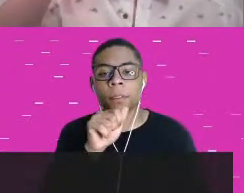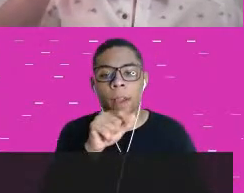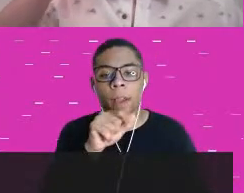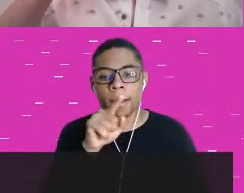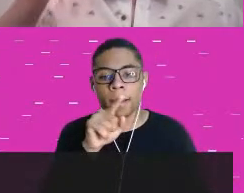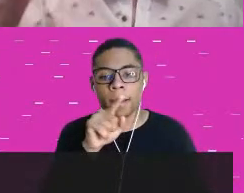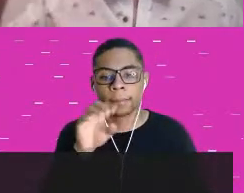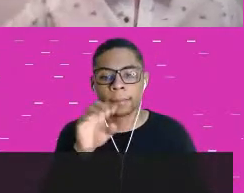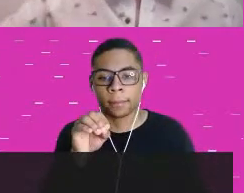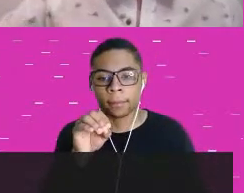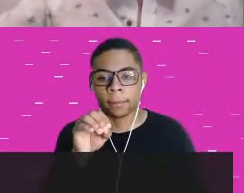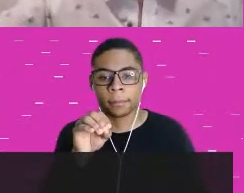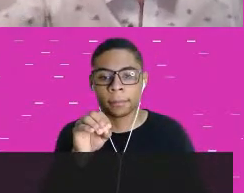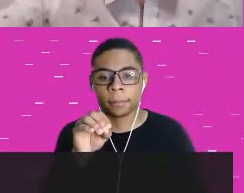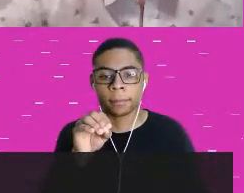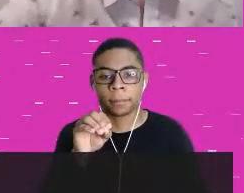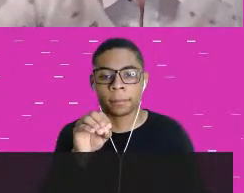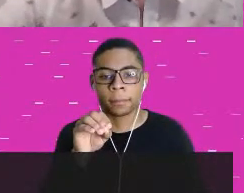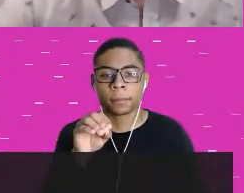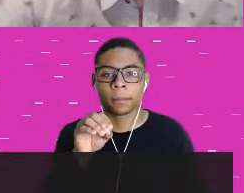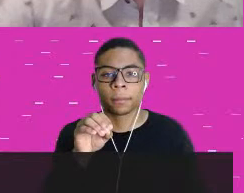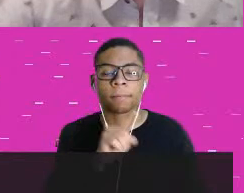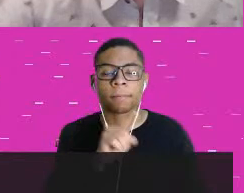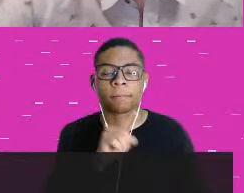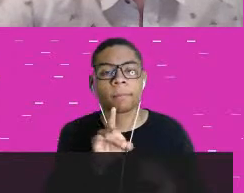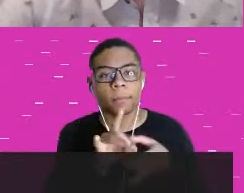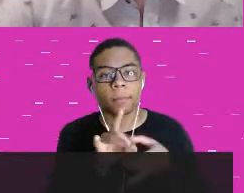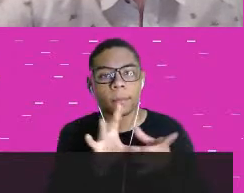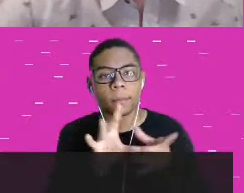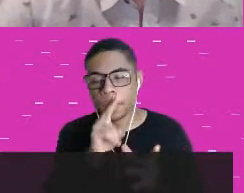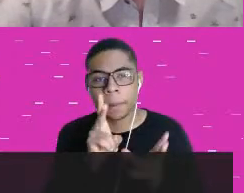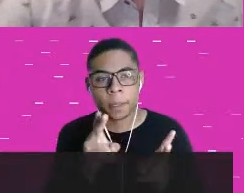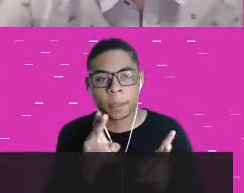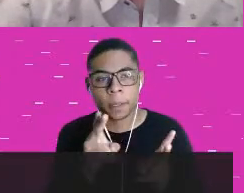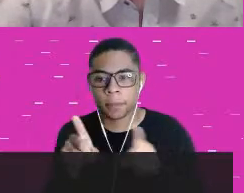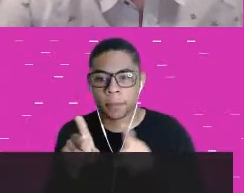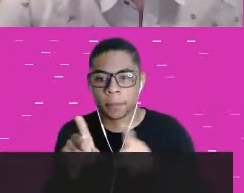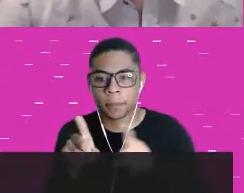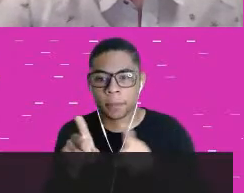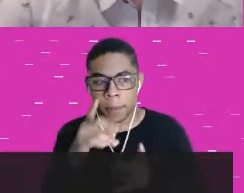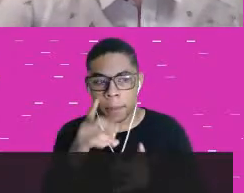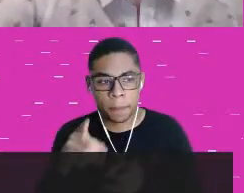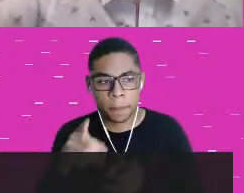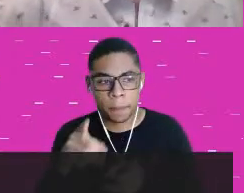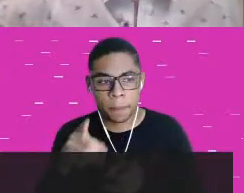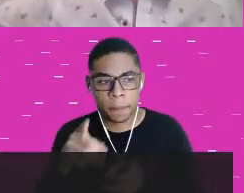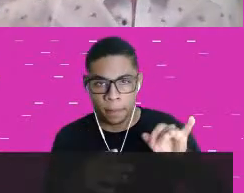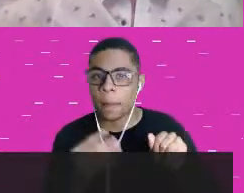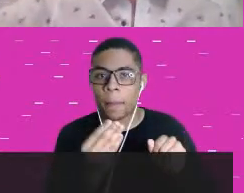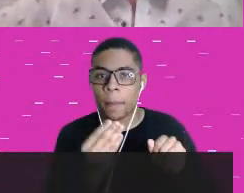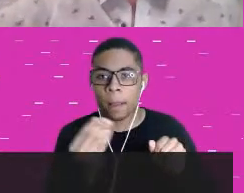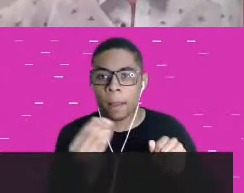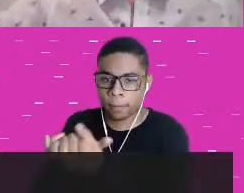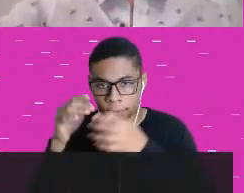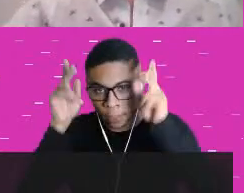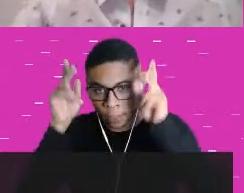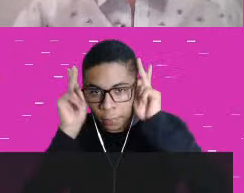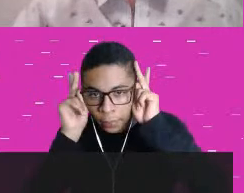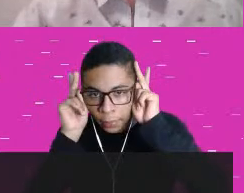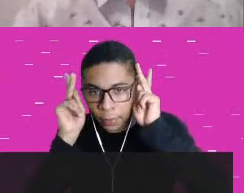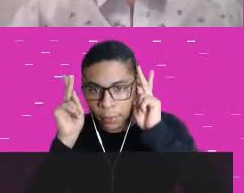ele deixa a Medeia para casar com uma princesa, então ele está basicamente galgando uma posição social, e a